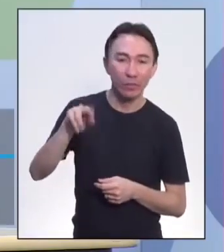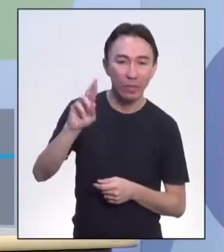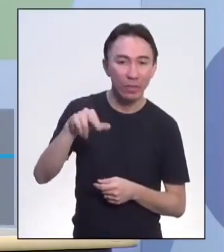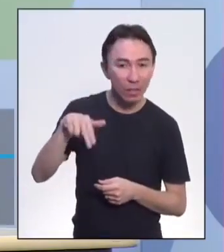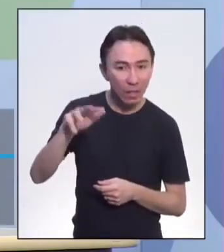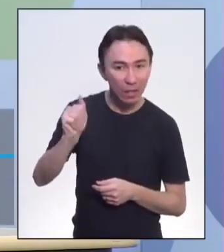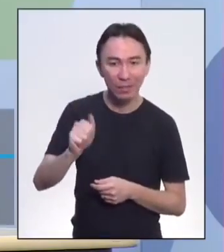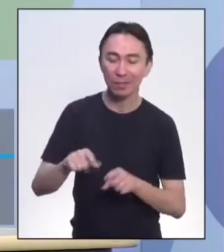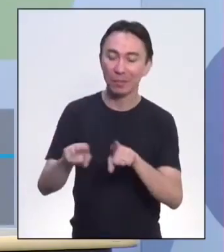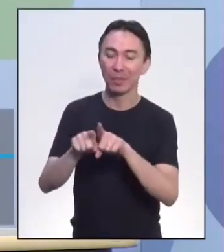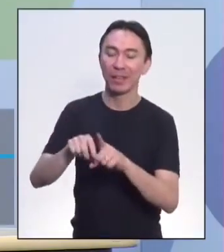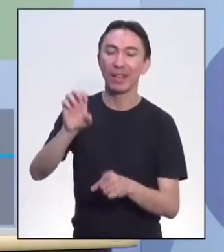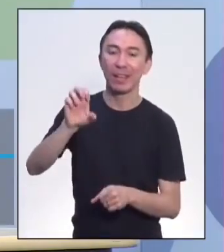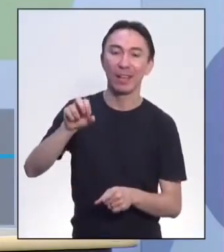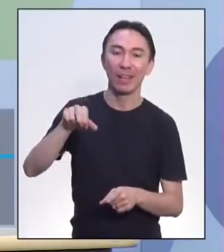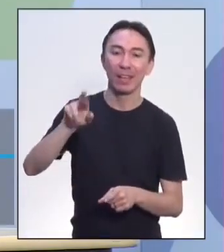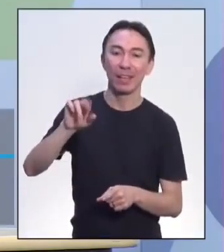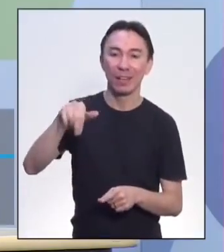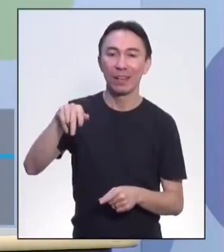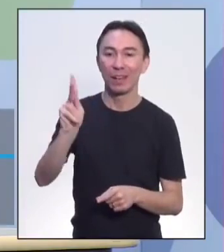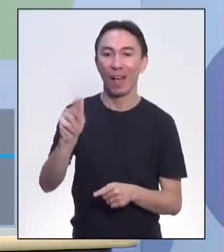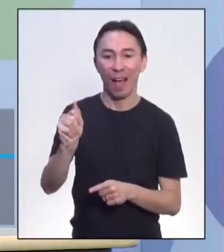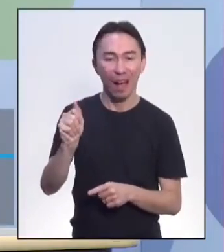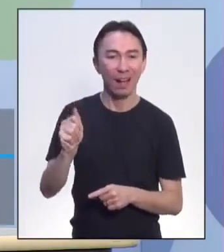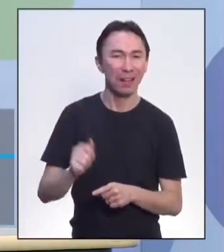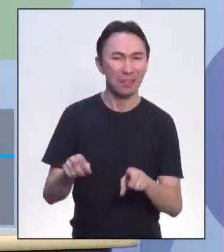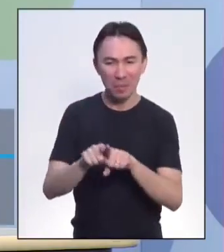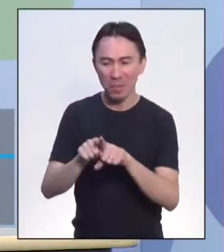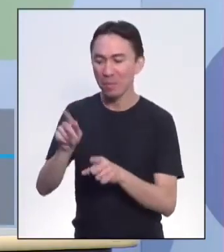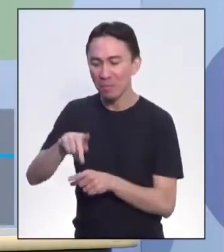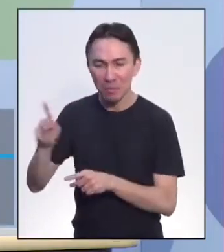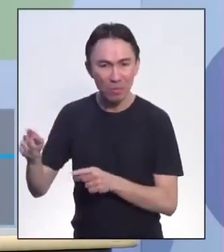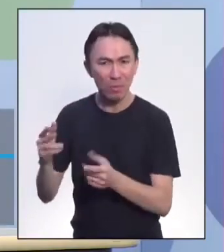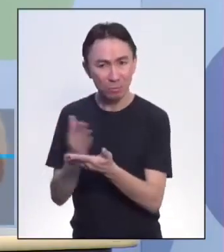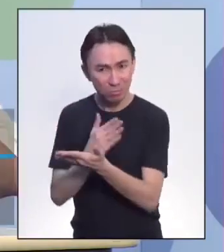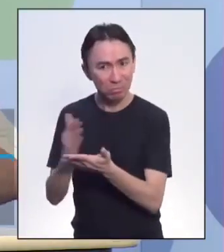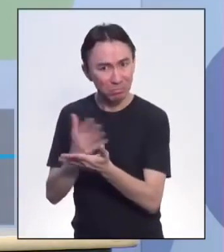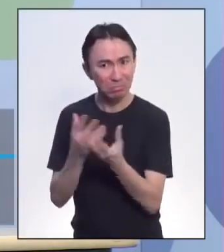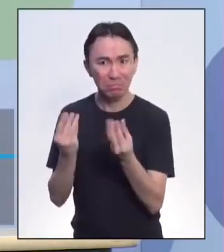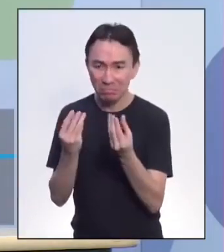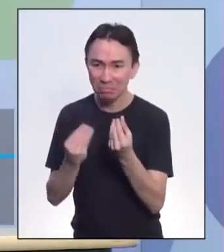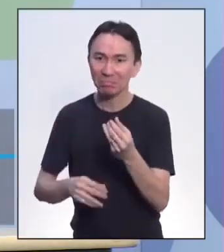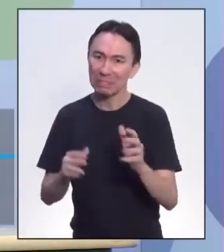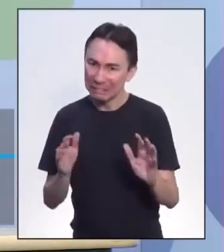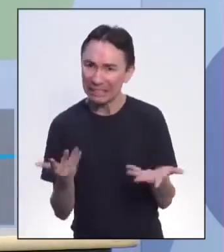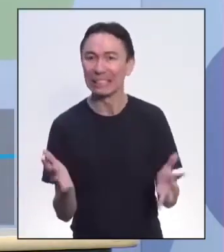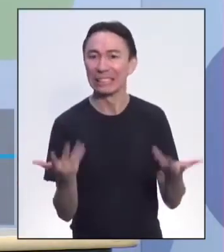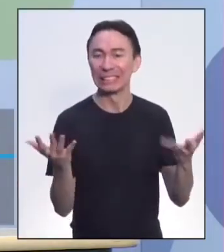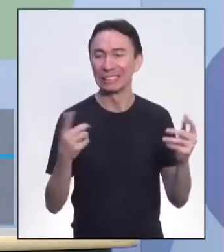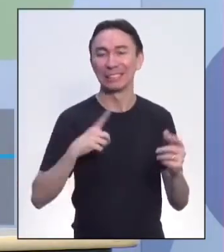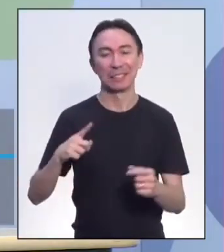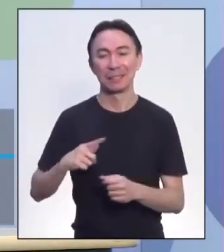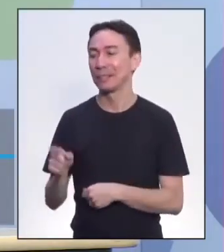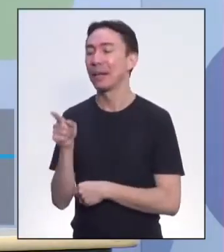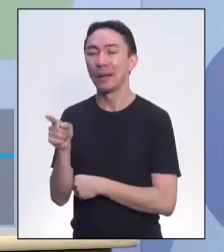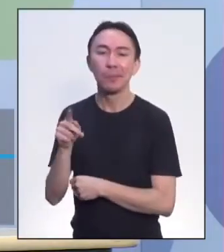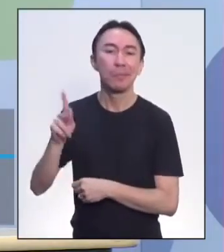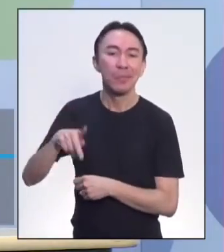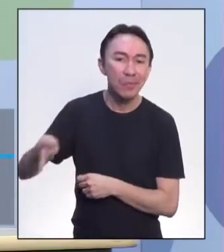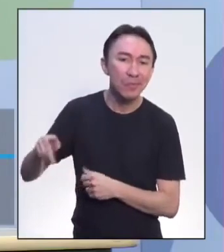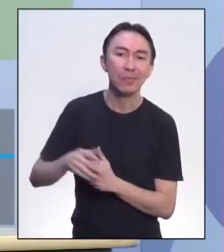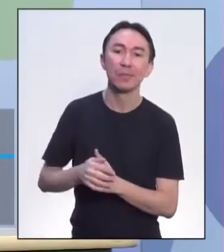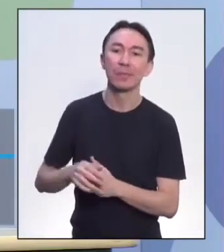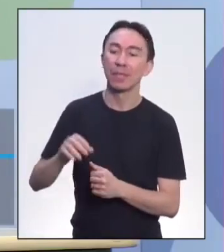Iris e a Érica. Também quero agradecer a presença de outros professores que estão aí incentivando seus alunos. Entre eles,